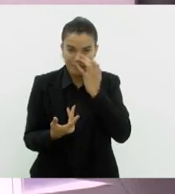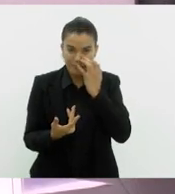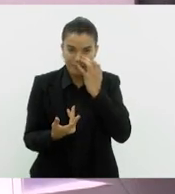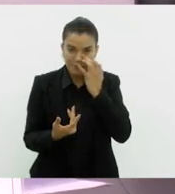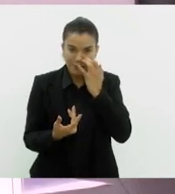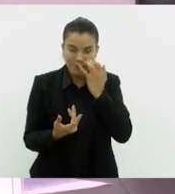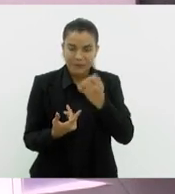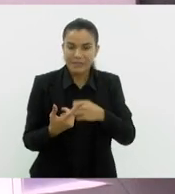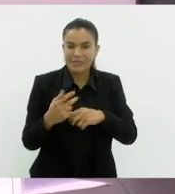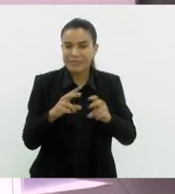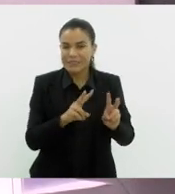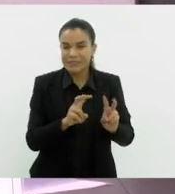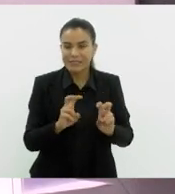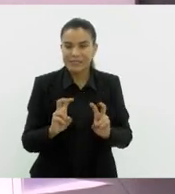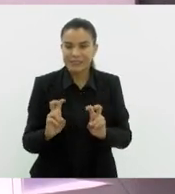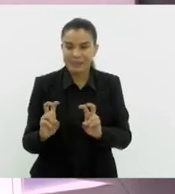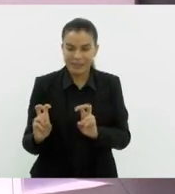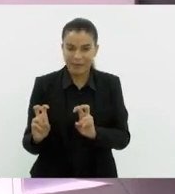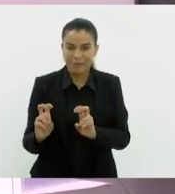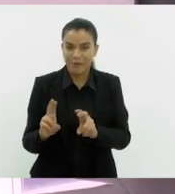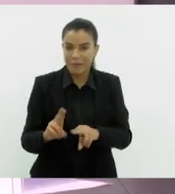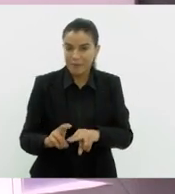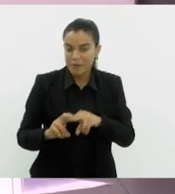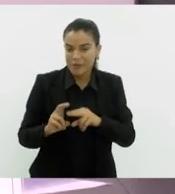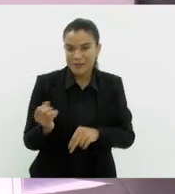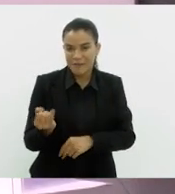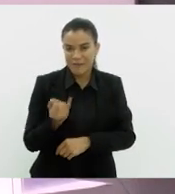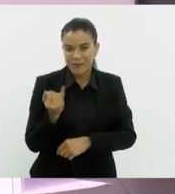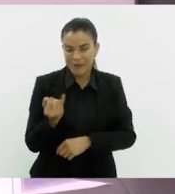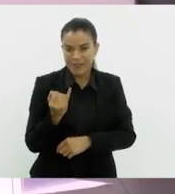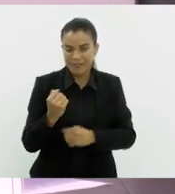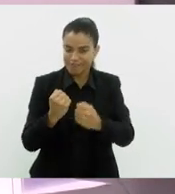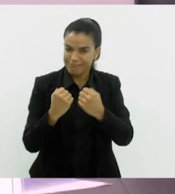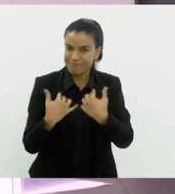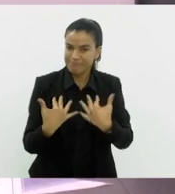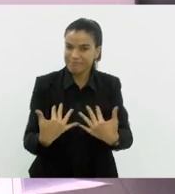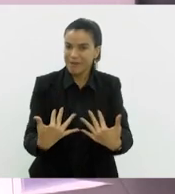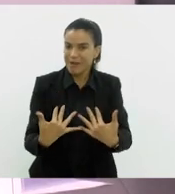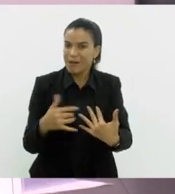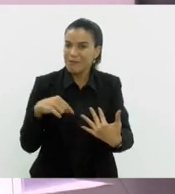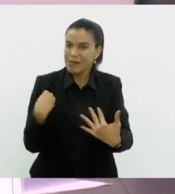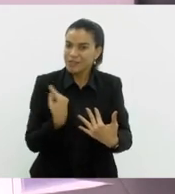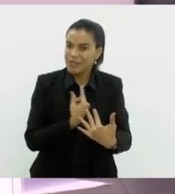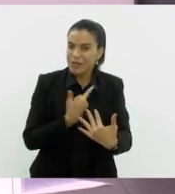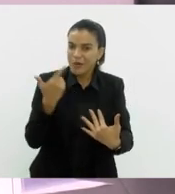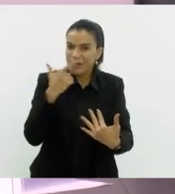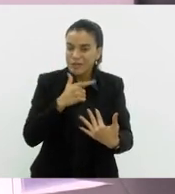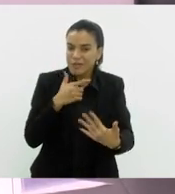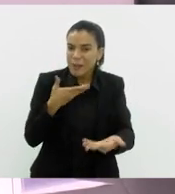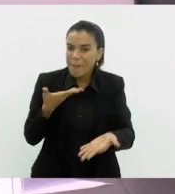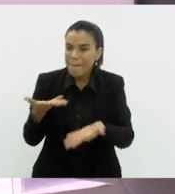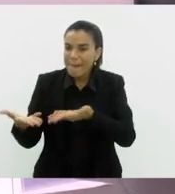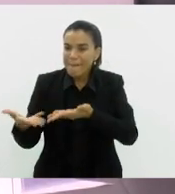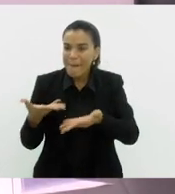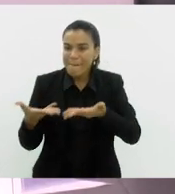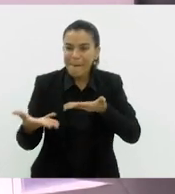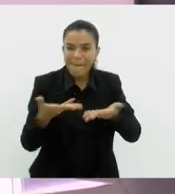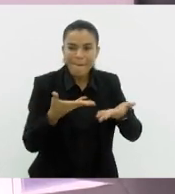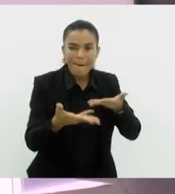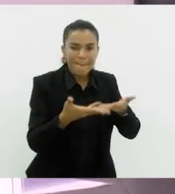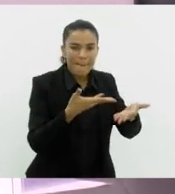de temas que a gente precisa levantar. E por isso que é tão importante essa audiência, para que a gente possa ouvir de diferentes